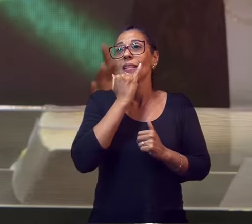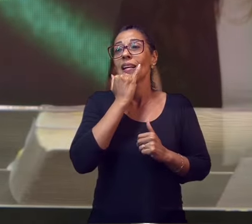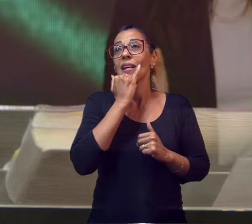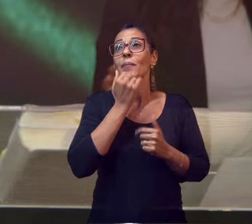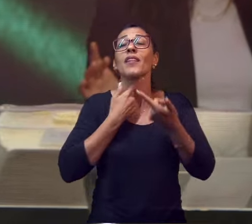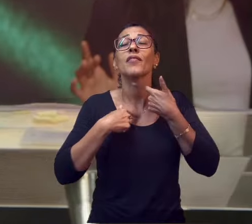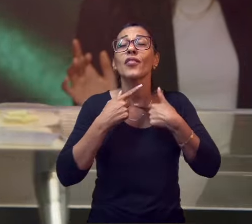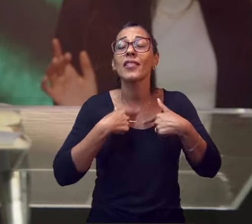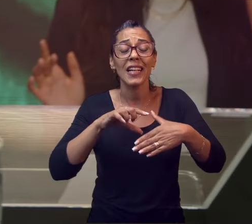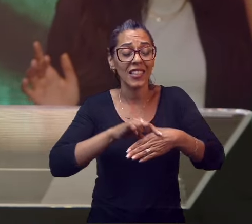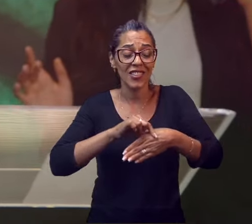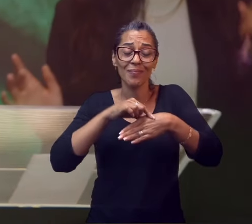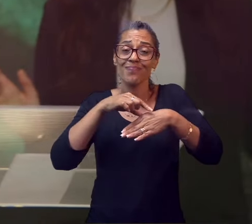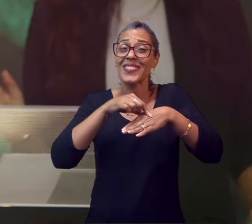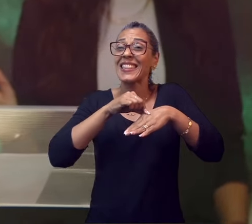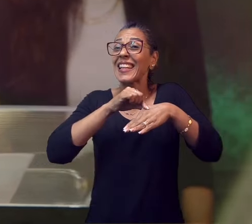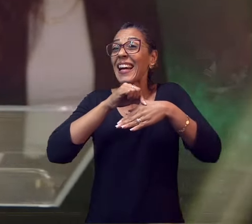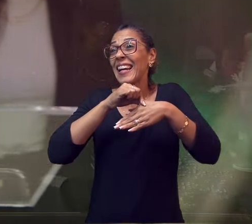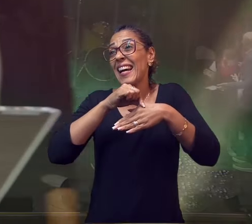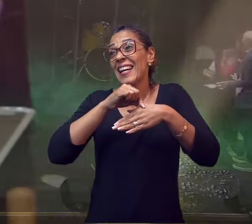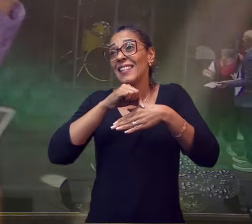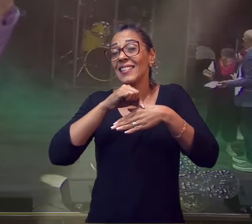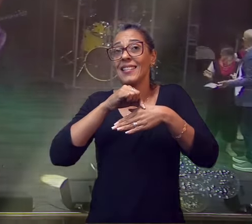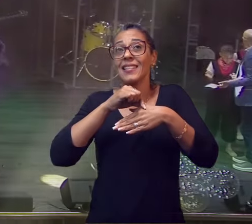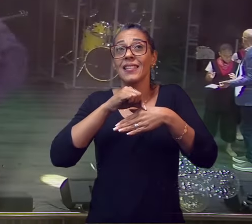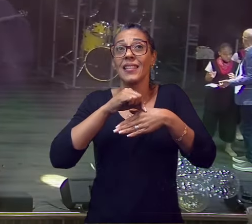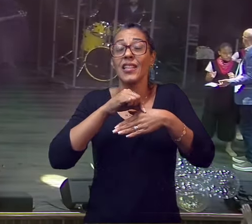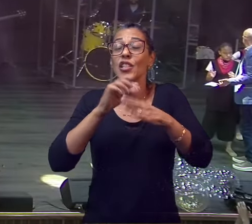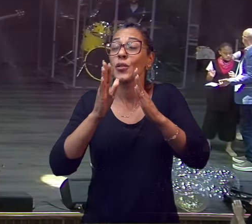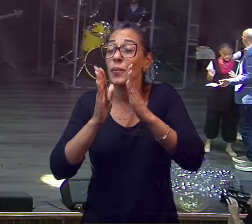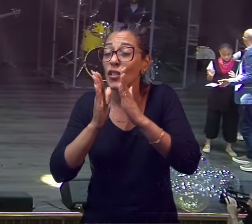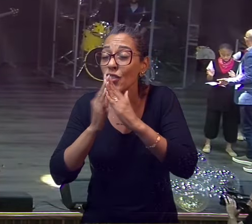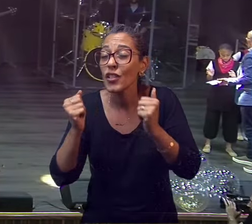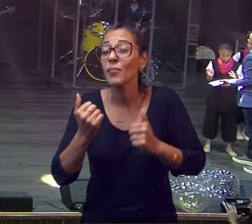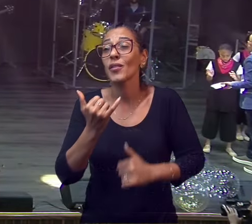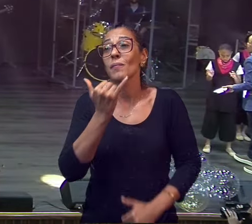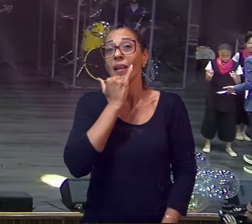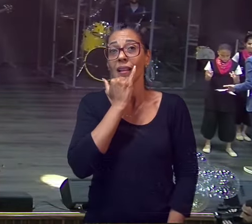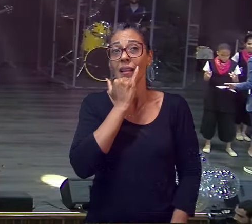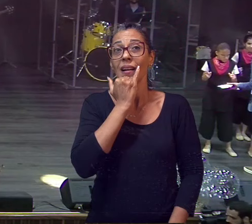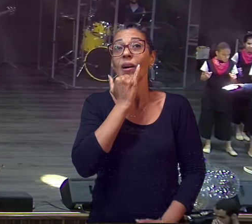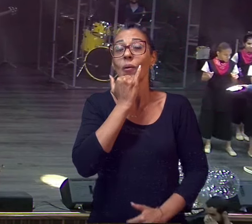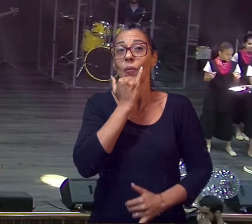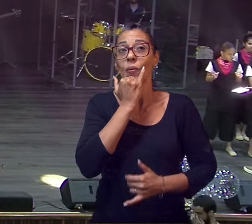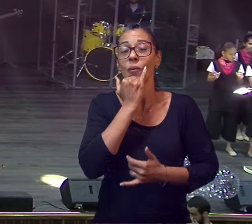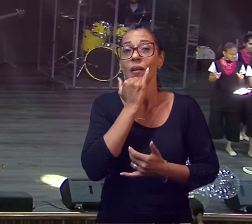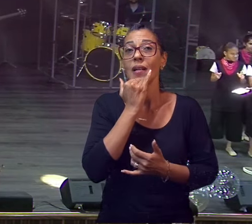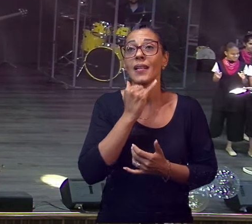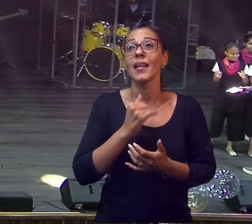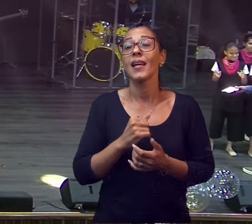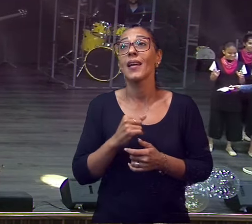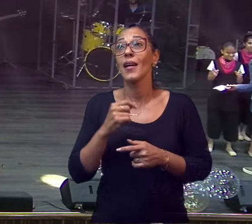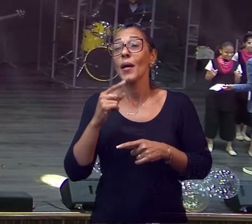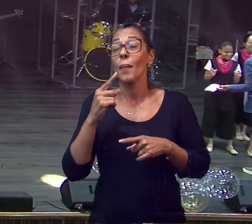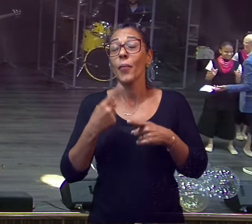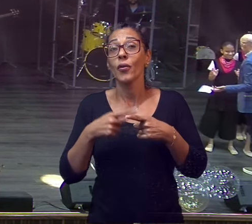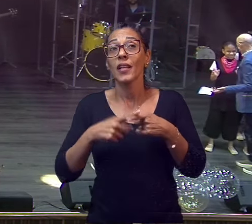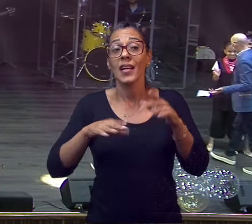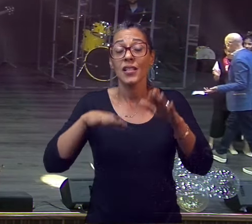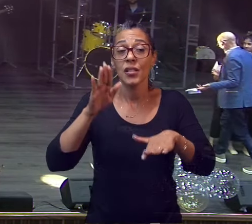Te pedimos perdão ao pai porque muitas vezes somos omissos Te pedimos perdão